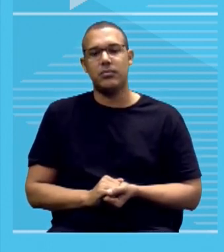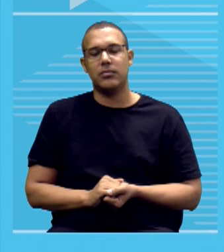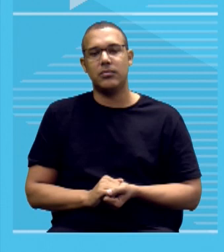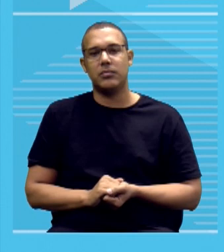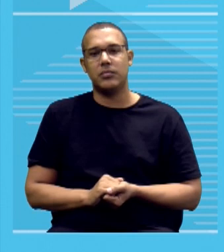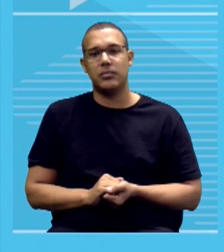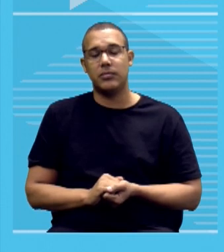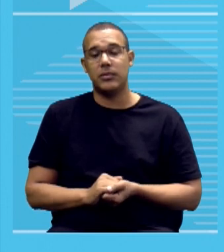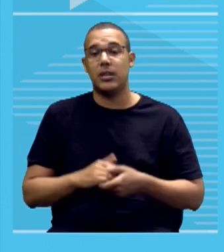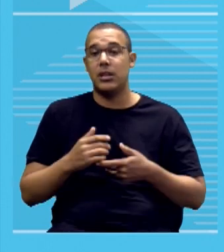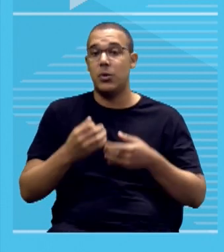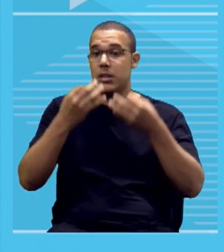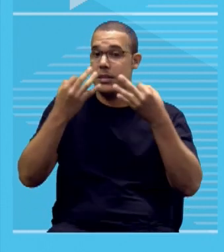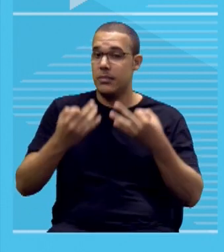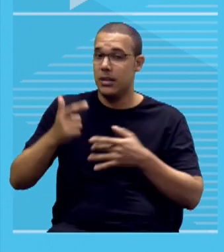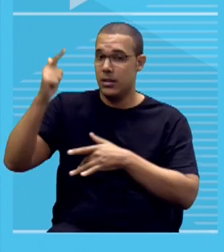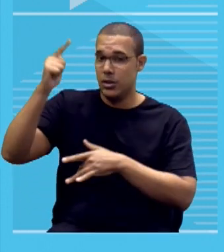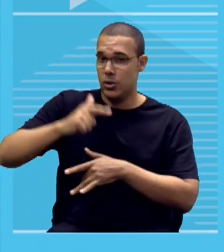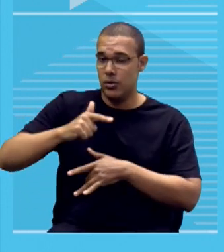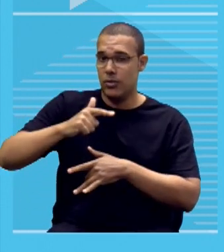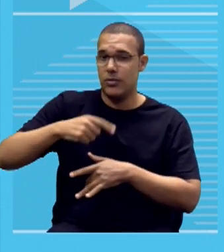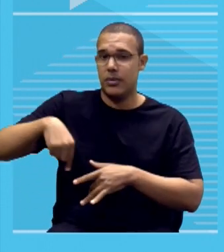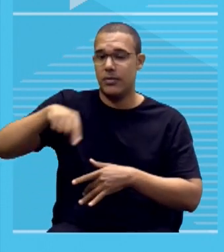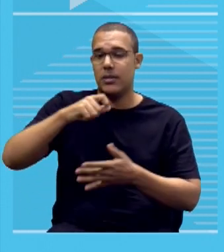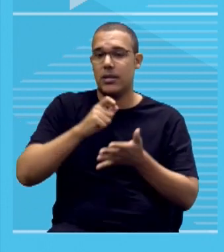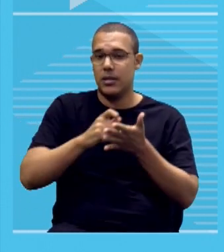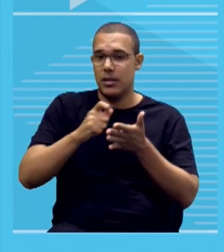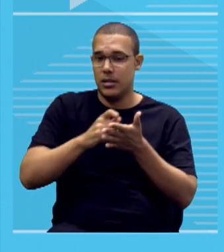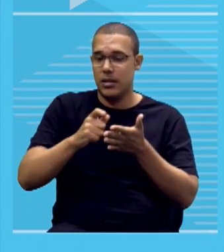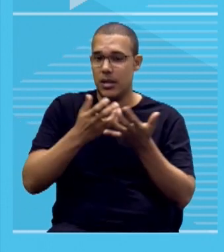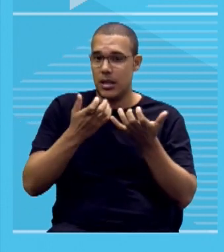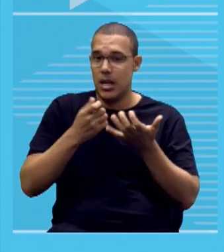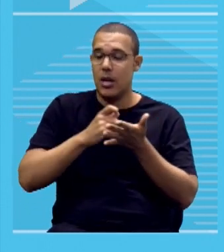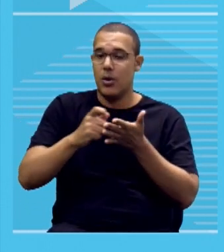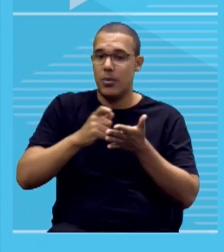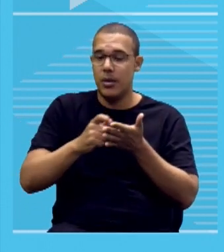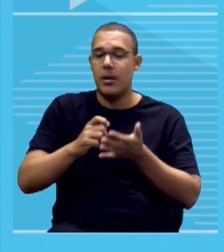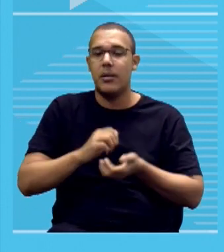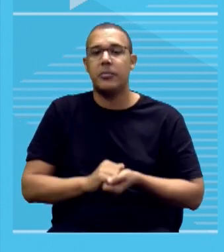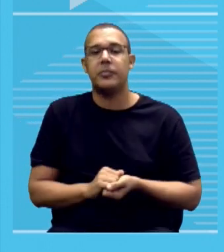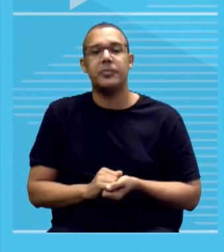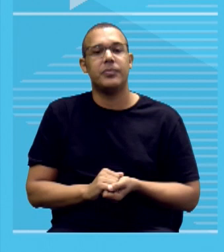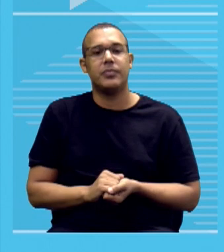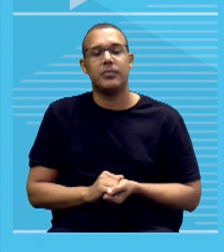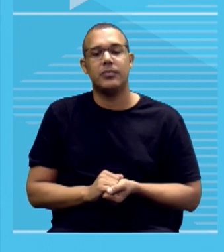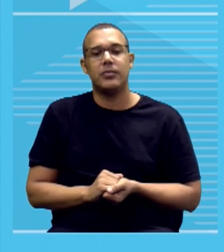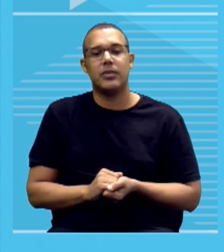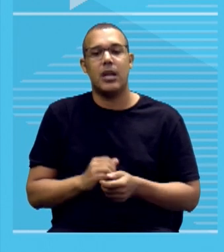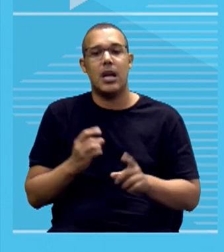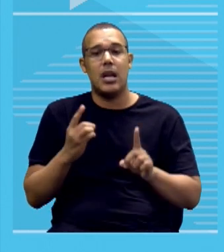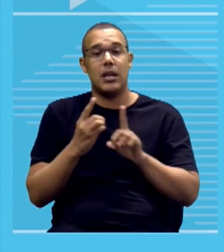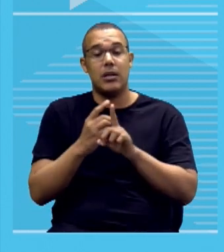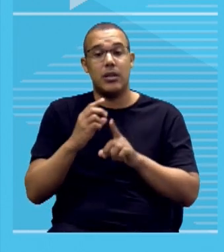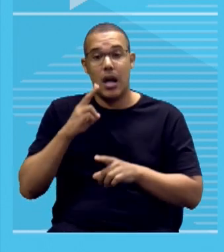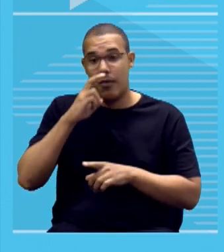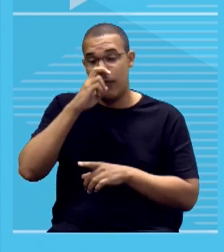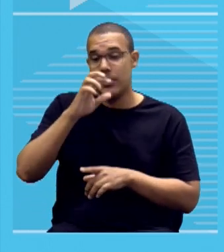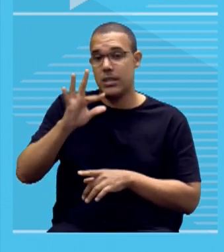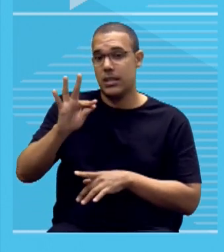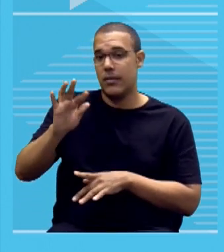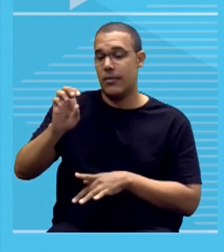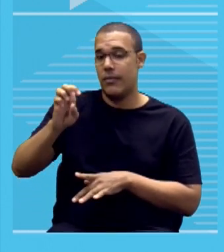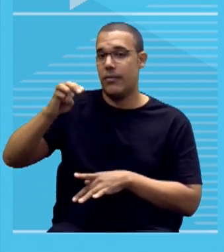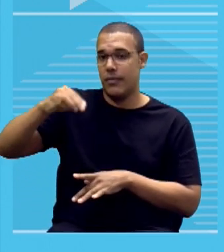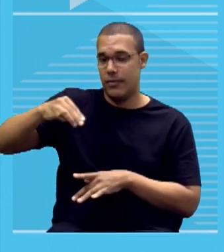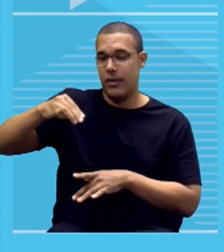Então, repetindo a questão mais uma vez, para quem está copiando, caso tenha ficado alguma dúvida, né? Ele quer saber a força contra a eletromotriz, ou seja,